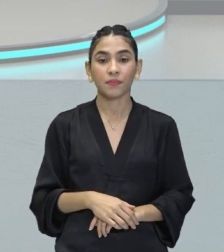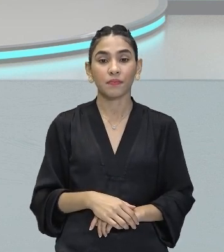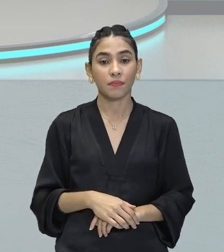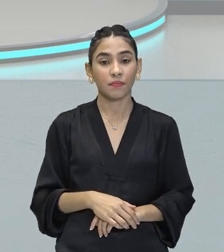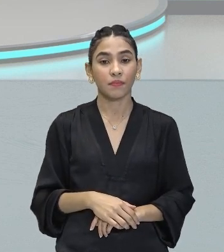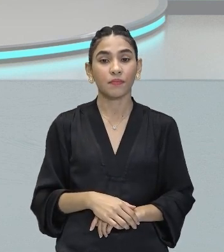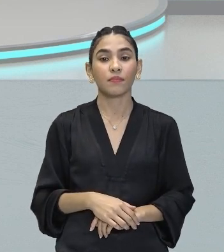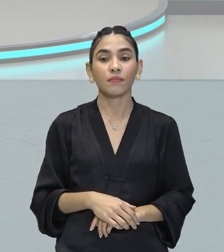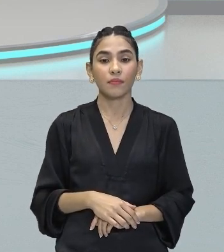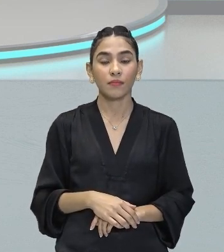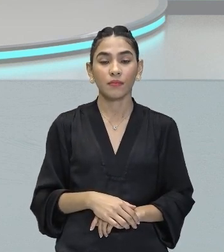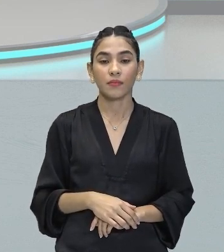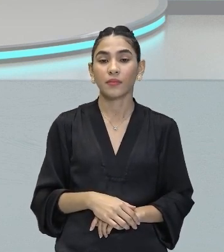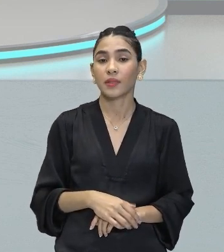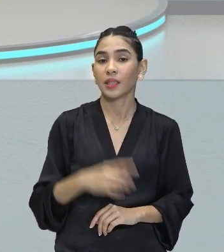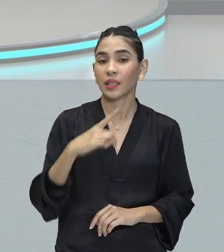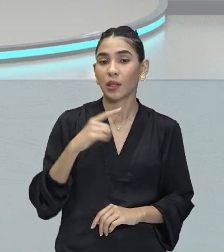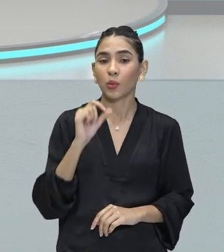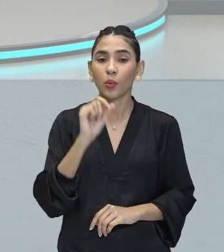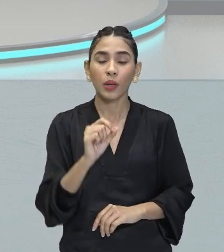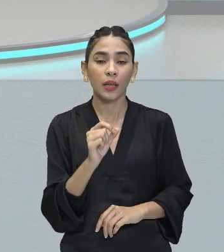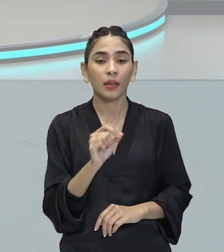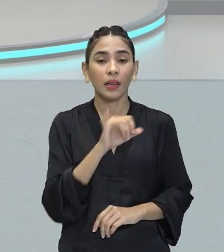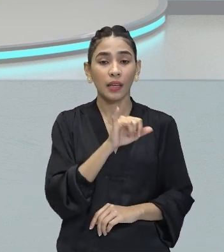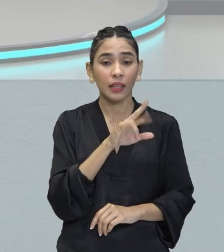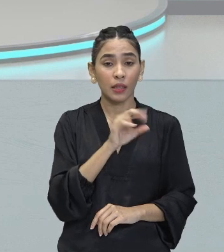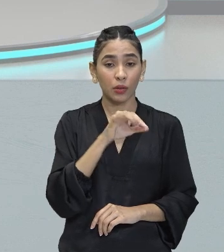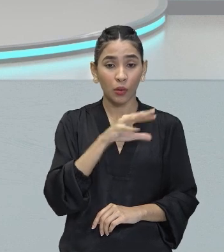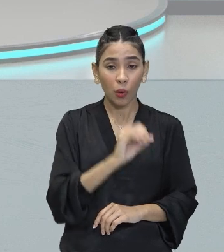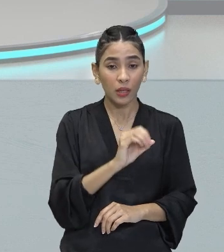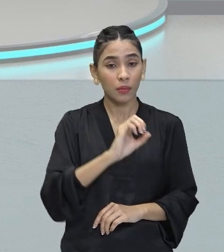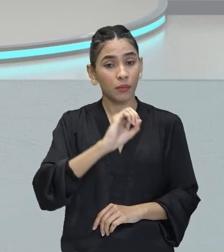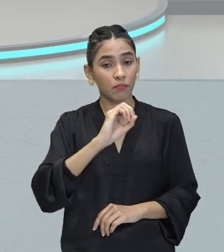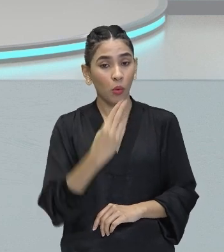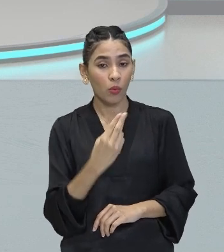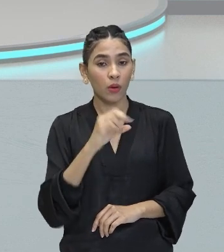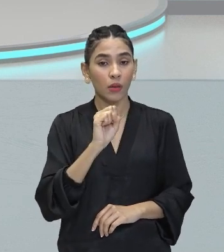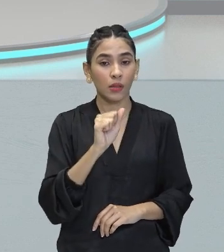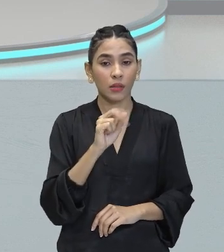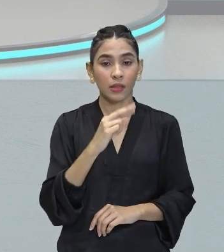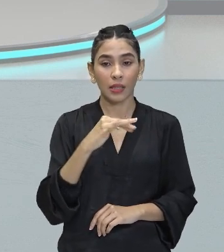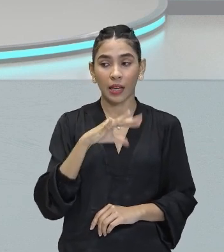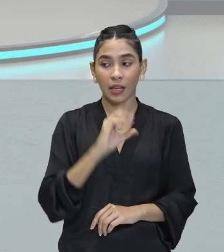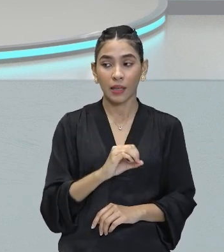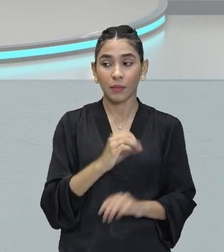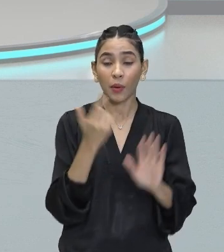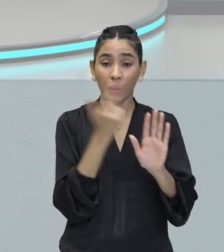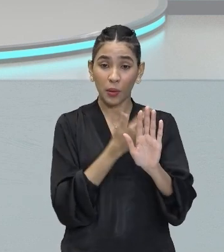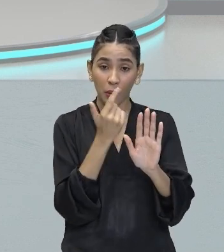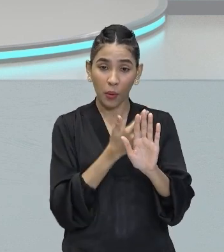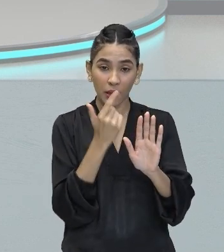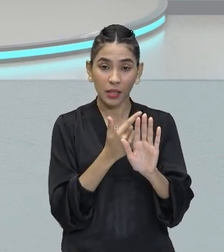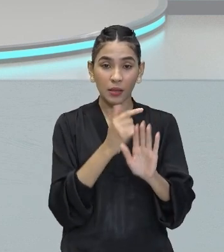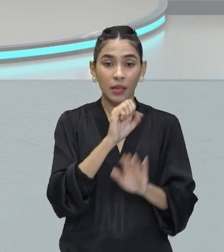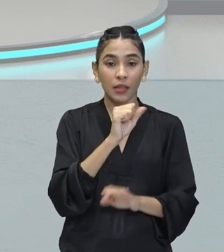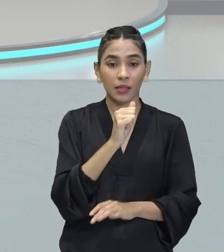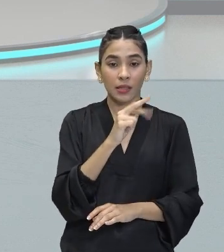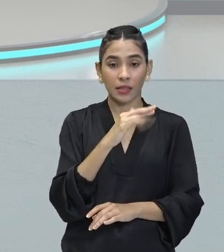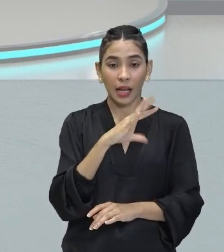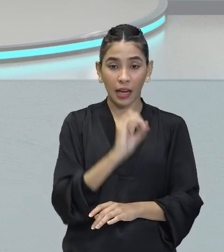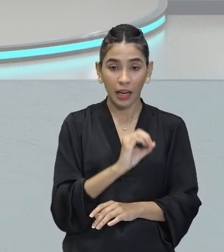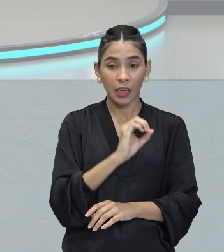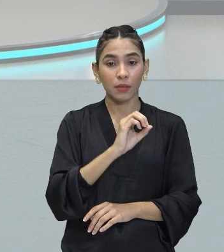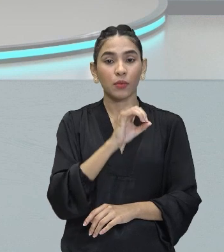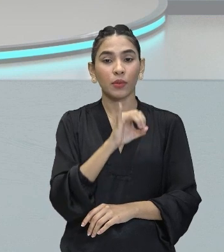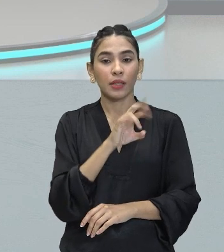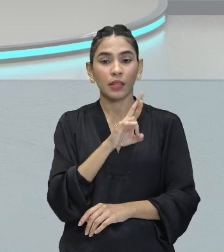tudo isso com muita ironia, muito sarcasmo e também muita irreverência. Nessa primeira fase, nós vamos encontrar